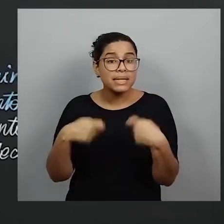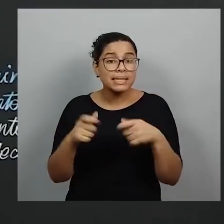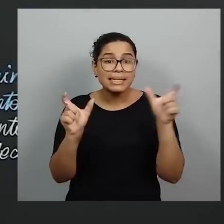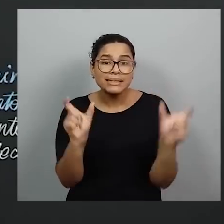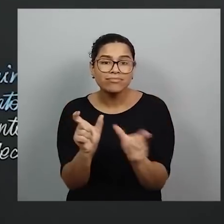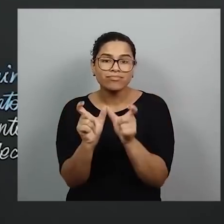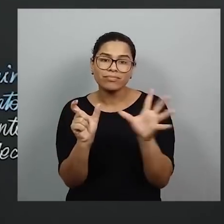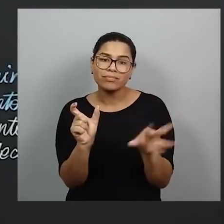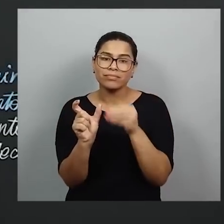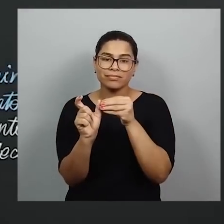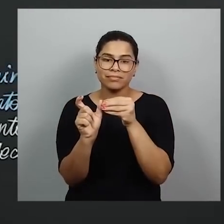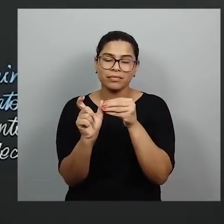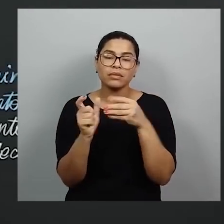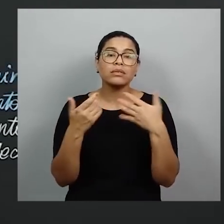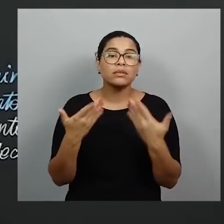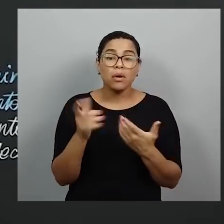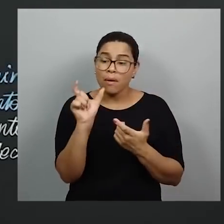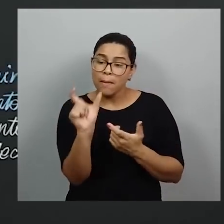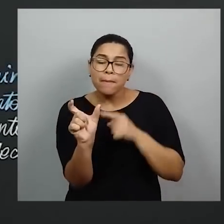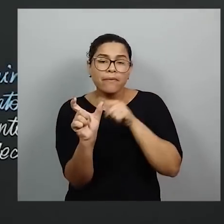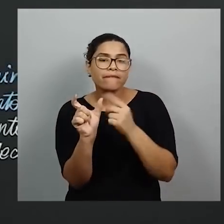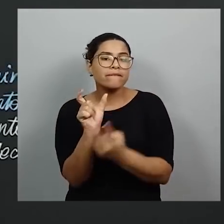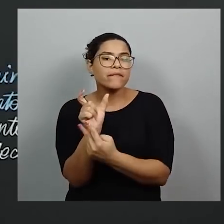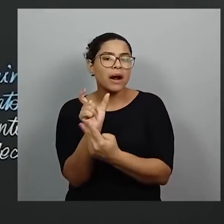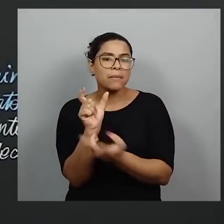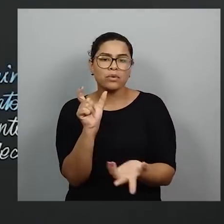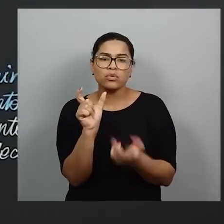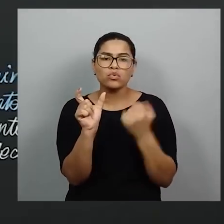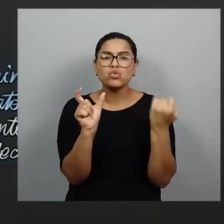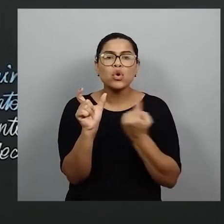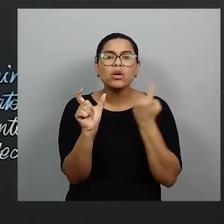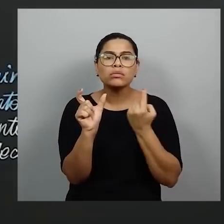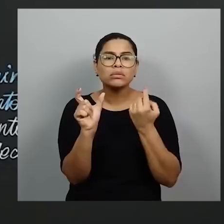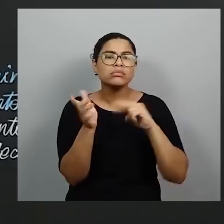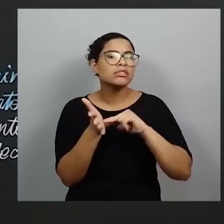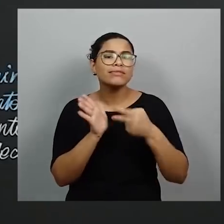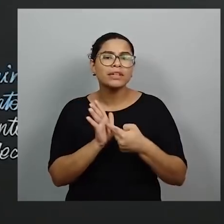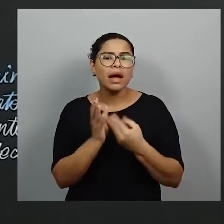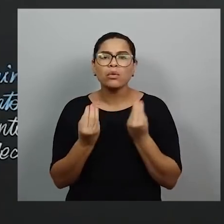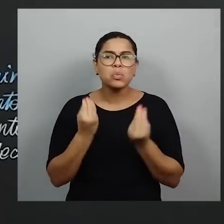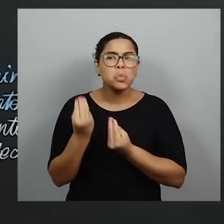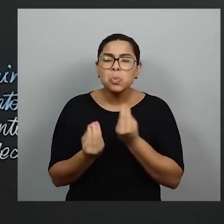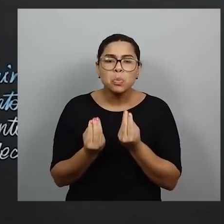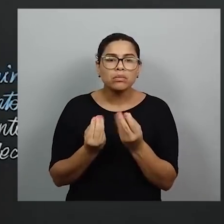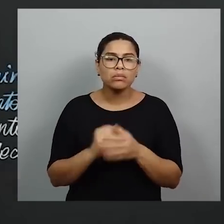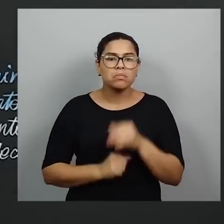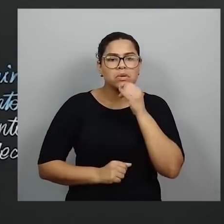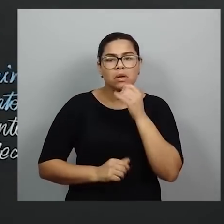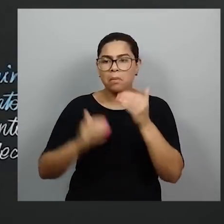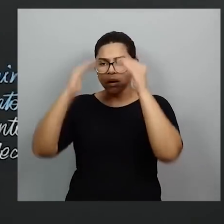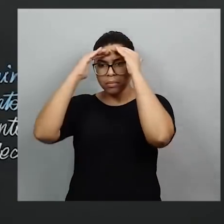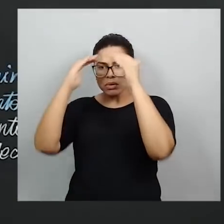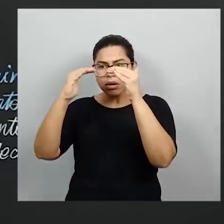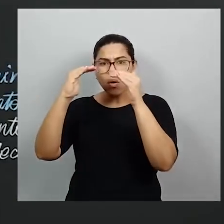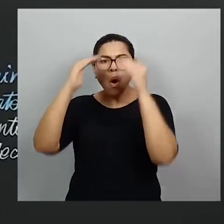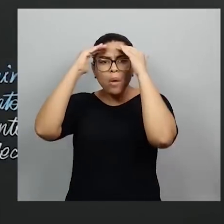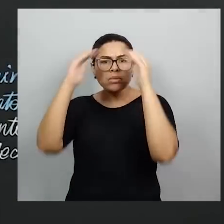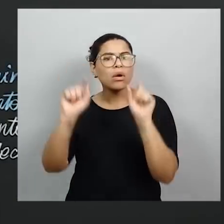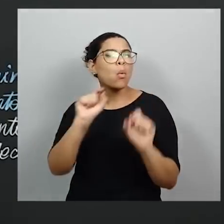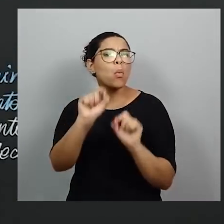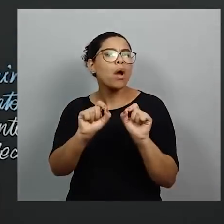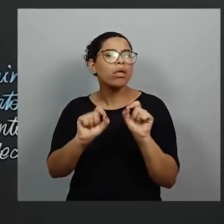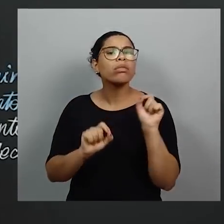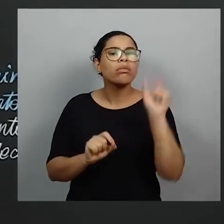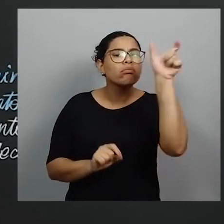precisa de complemento. É um verbo que sozinho, se eu disser simplesmente obedeceu. Obedeceu a quem? A não ser que seja a resposta a um contexto, mas aí